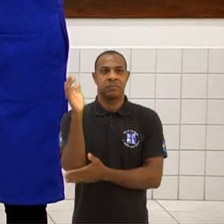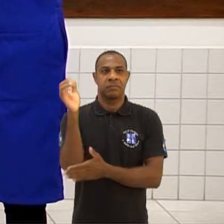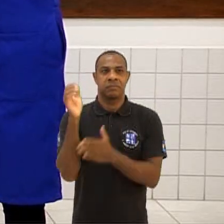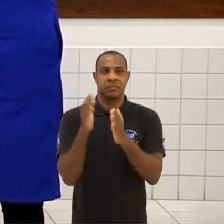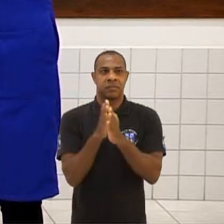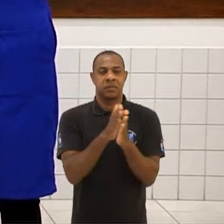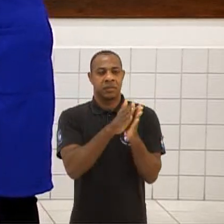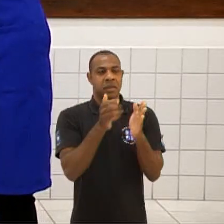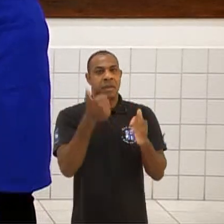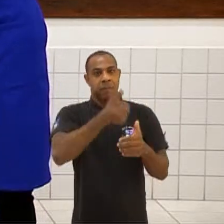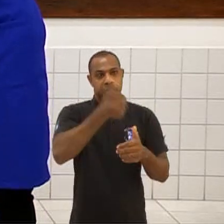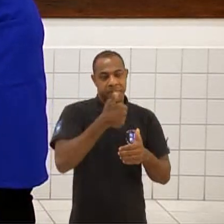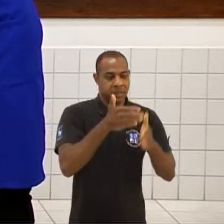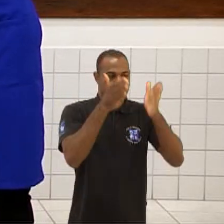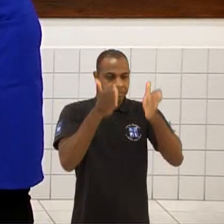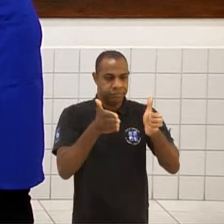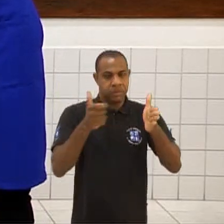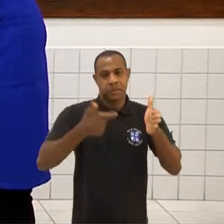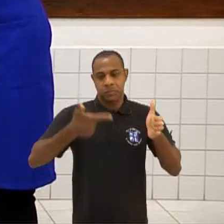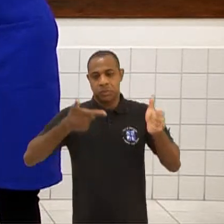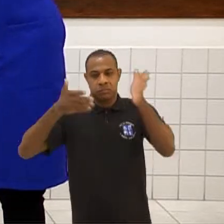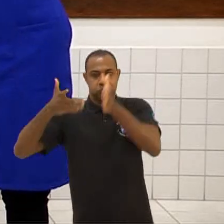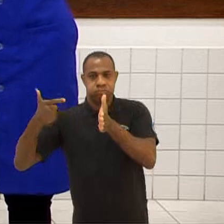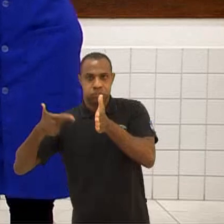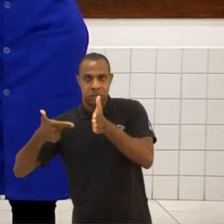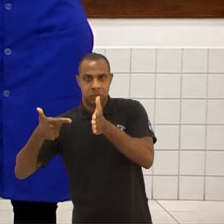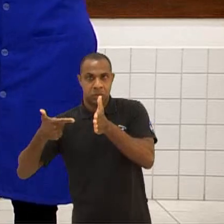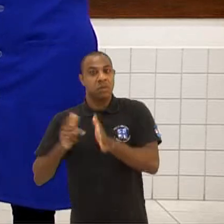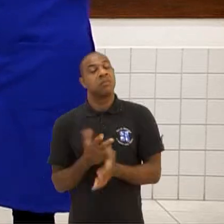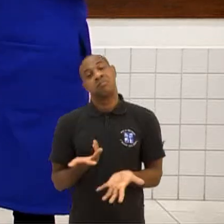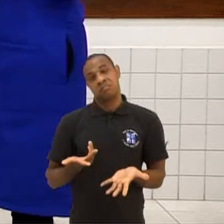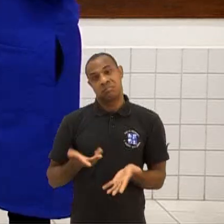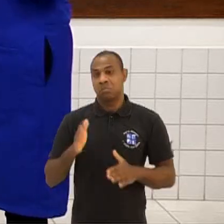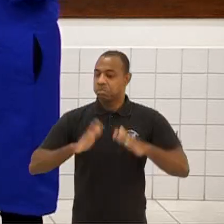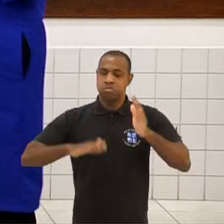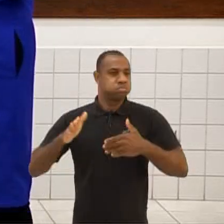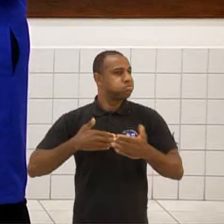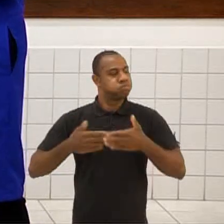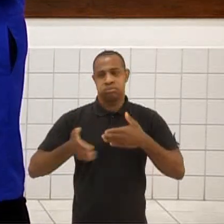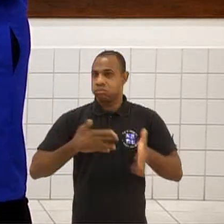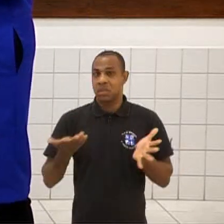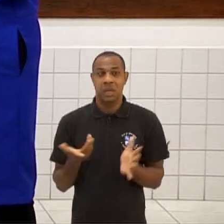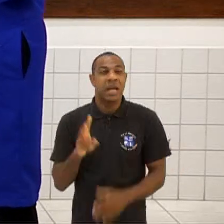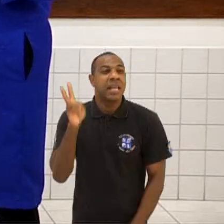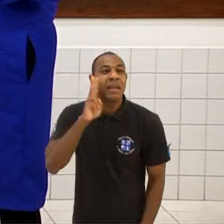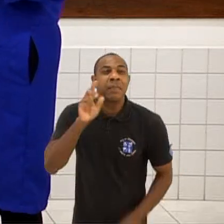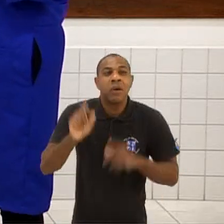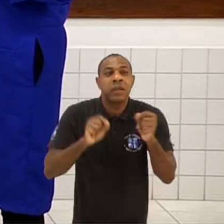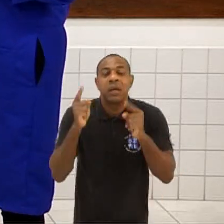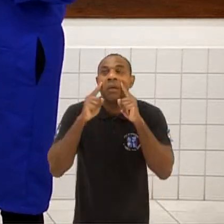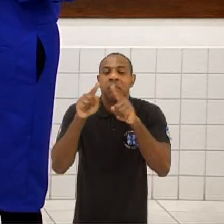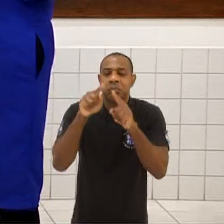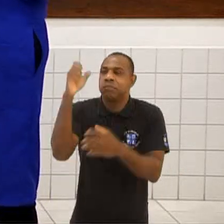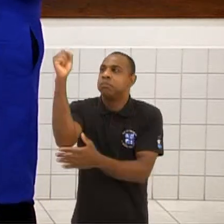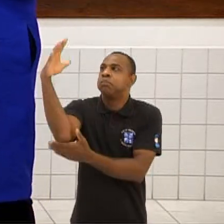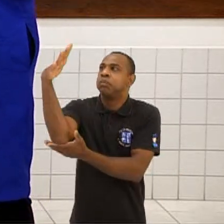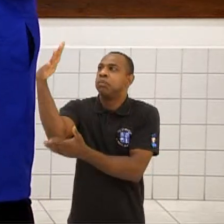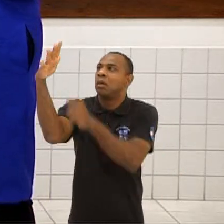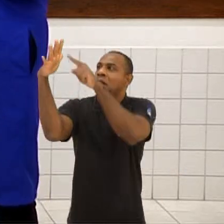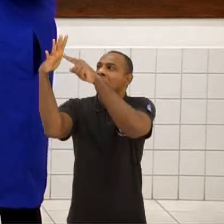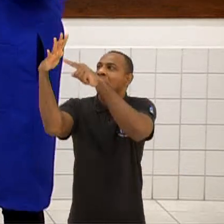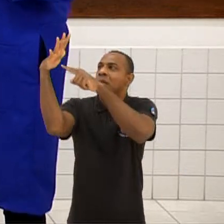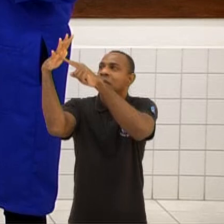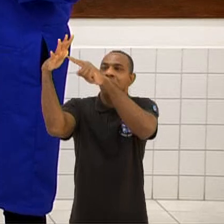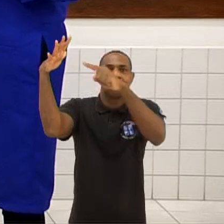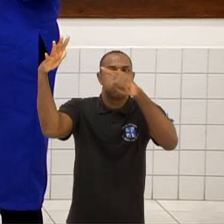ou a segunda depois, isso é indiferente, tá? O que é interessante lembrar? Que é sempre bom que você compare segmentos da mesma linha,